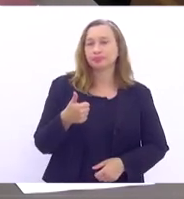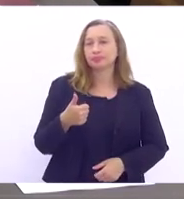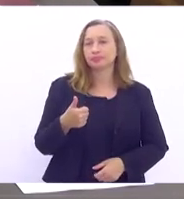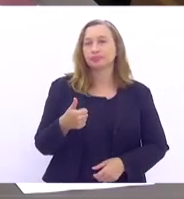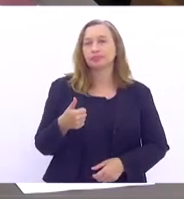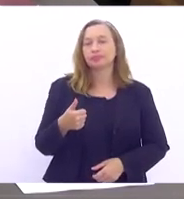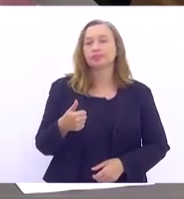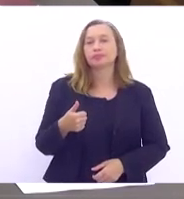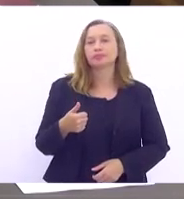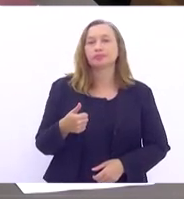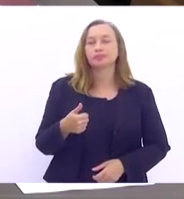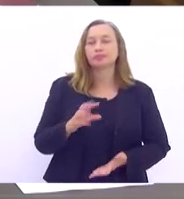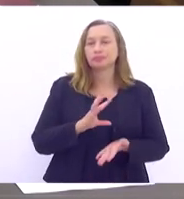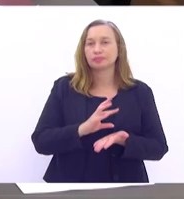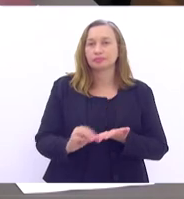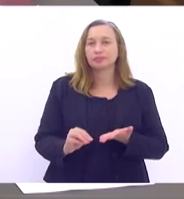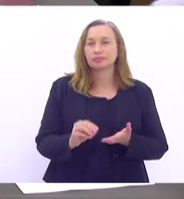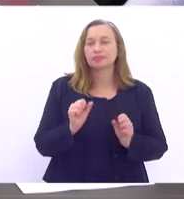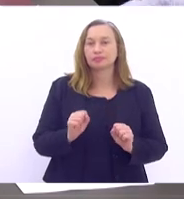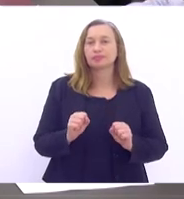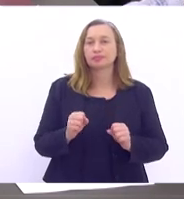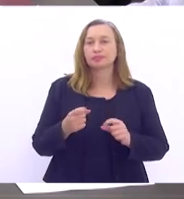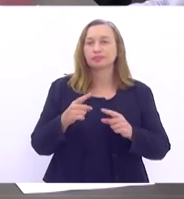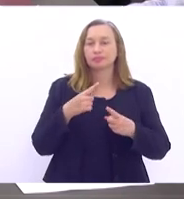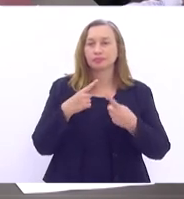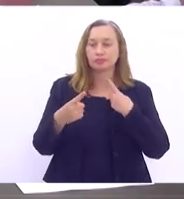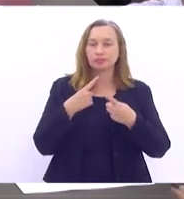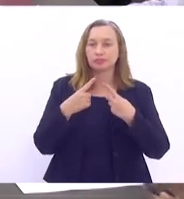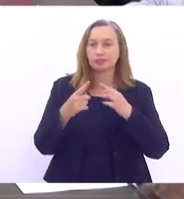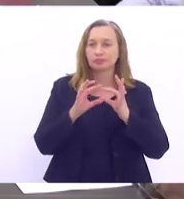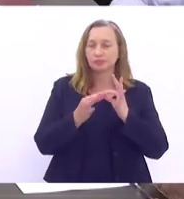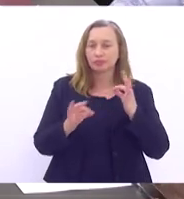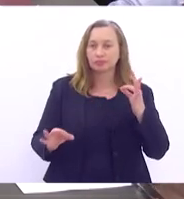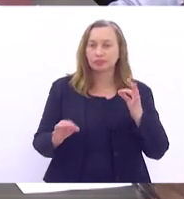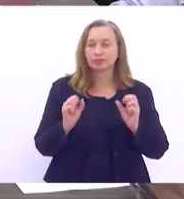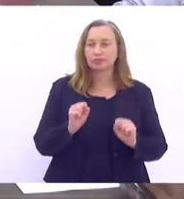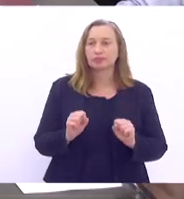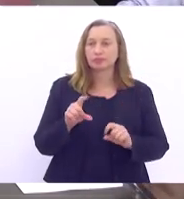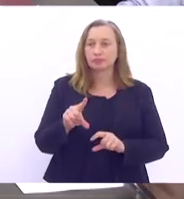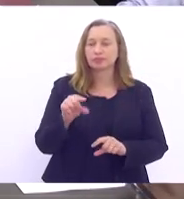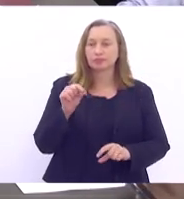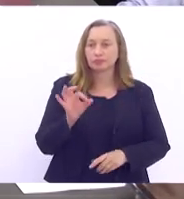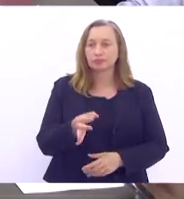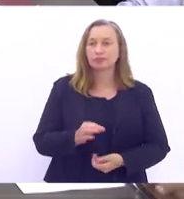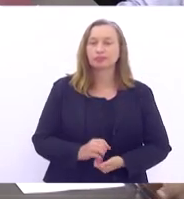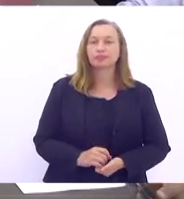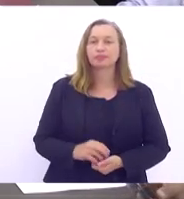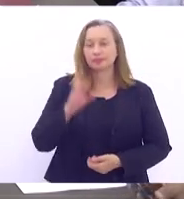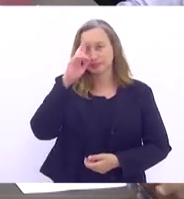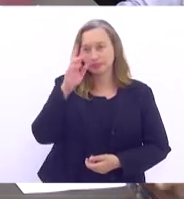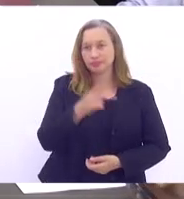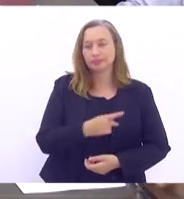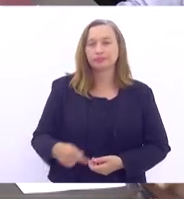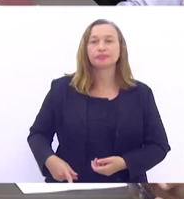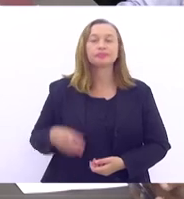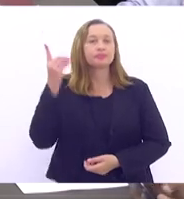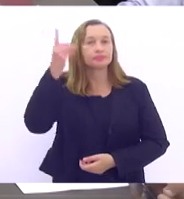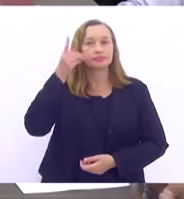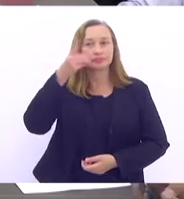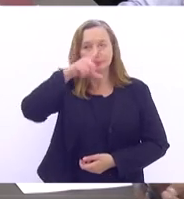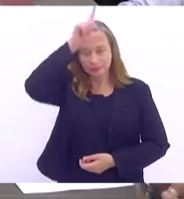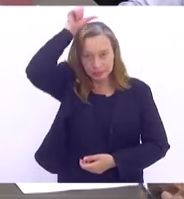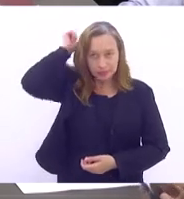pauta para que possa alongar a discussão e a gente possa sair daqui com uma decisão e sumulá-la. Presidente. Deputado Luiz Paulo. É só